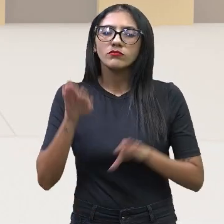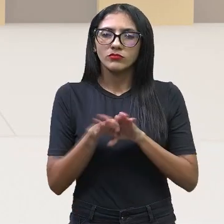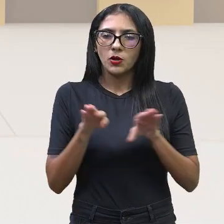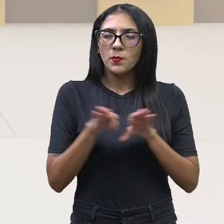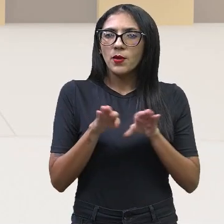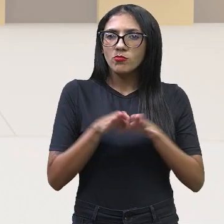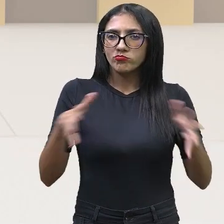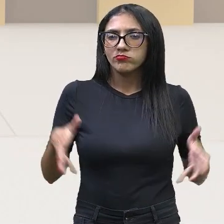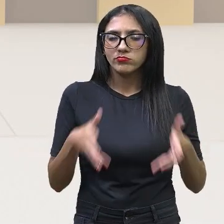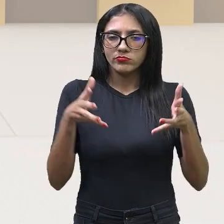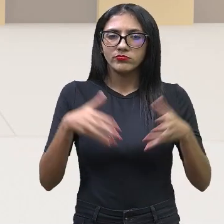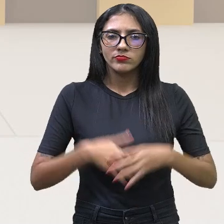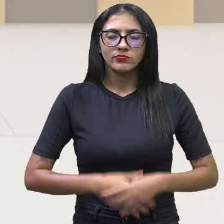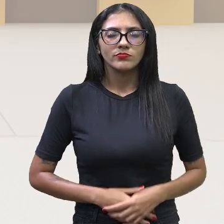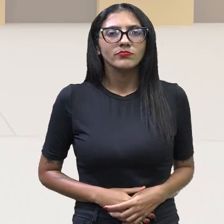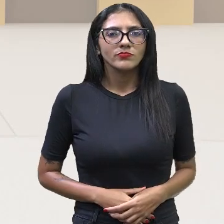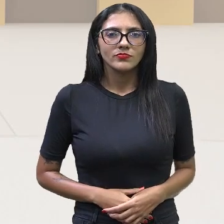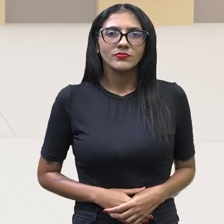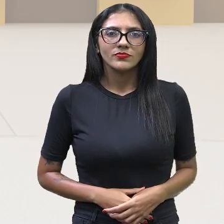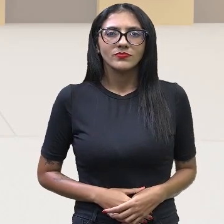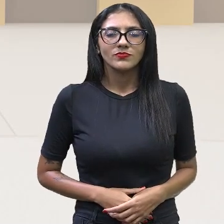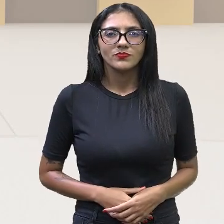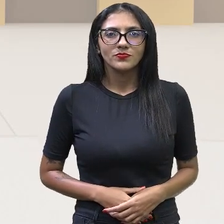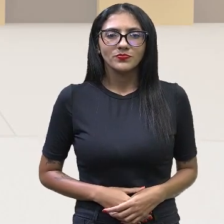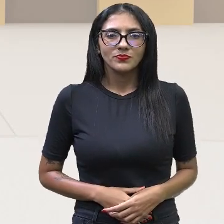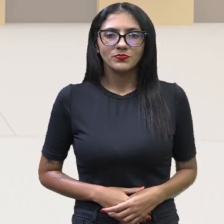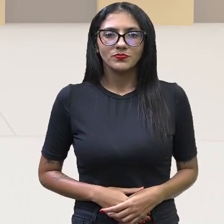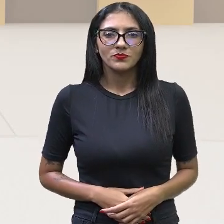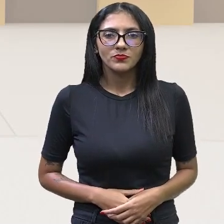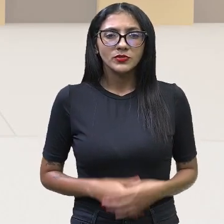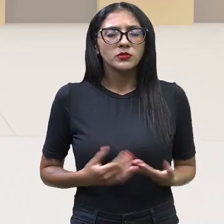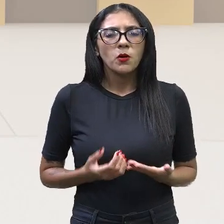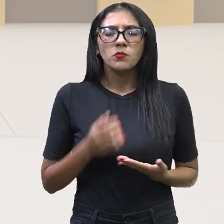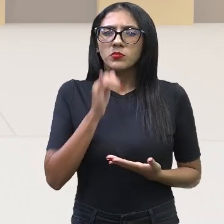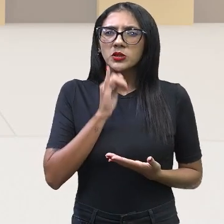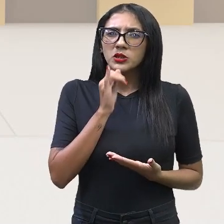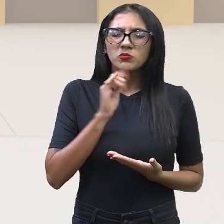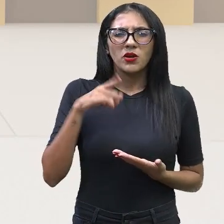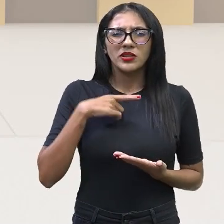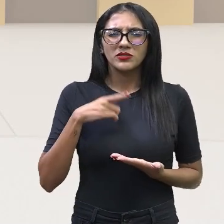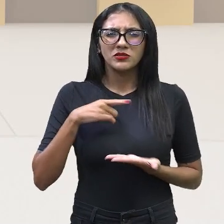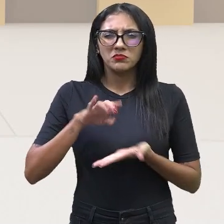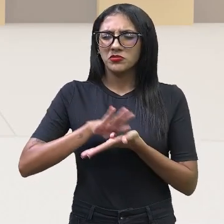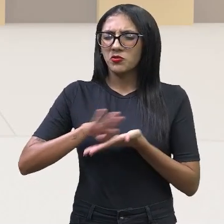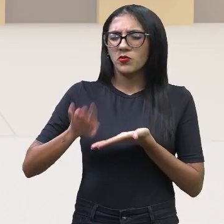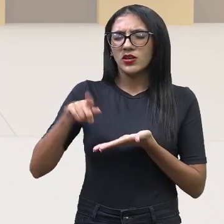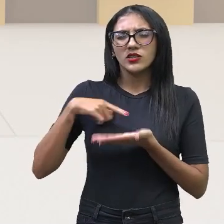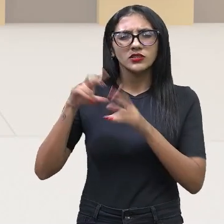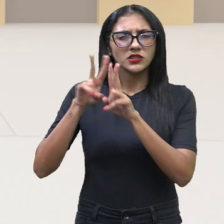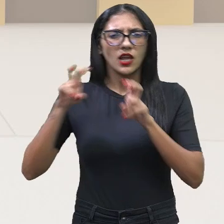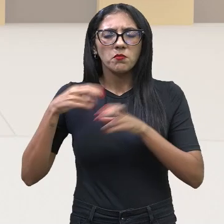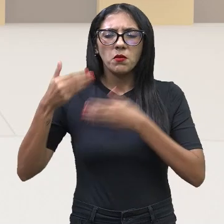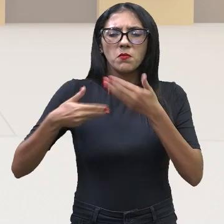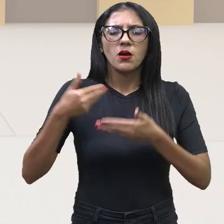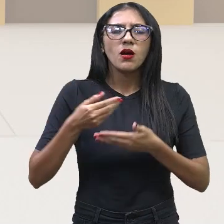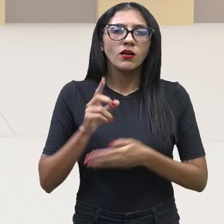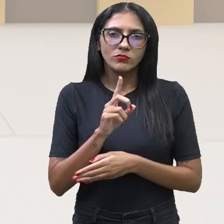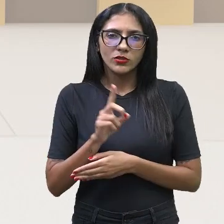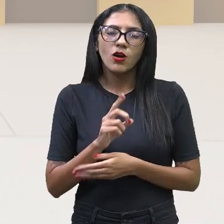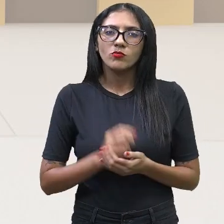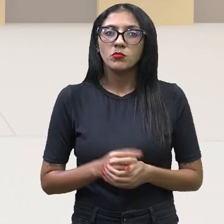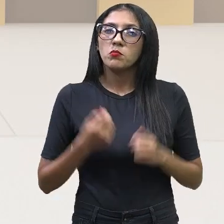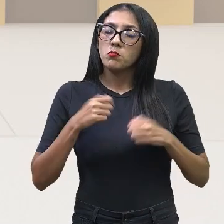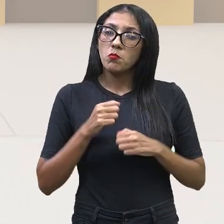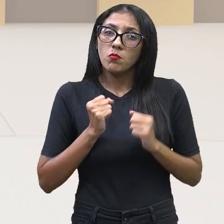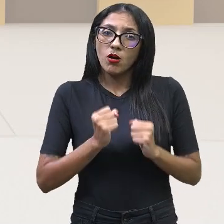não é só isso. Não é por isso, porém, que você deixará o assunto de lado no restante do ano. Procure se aprofundar no tema